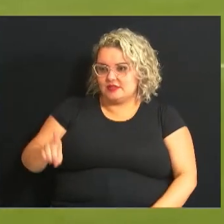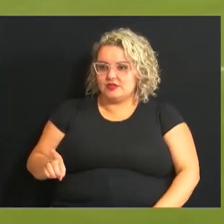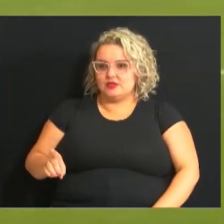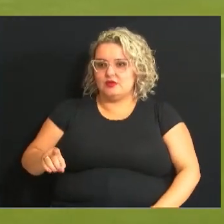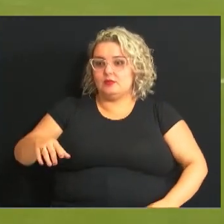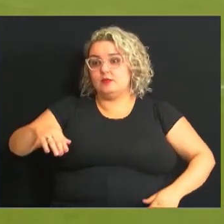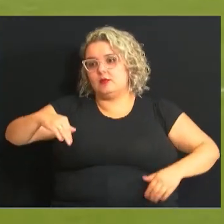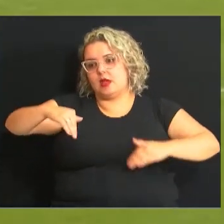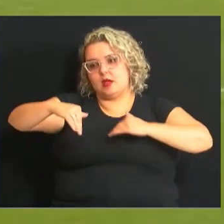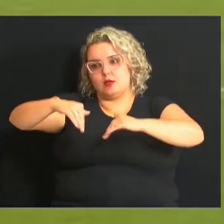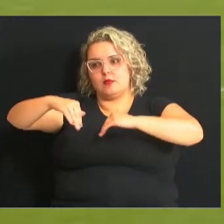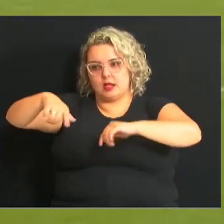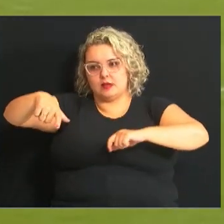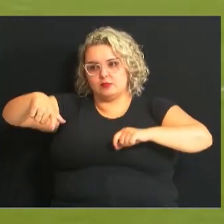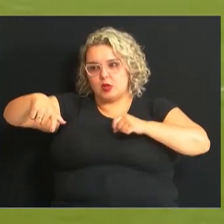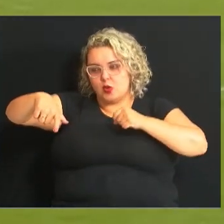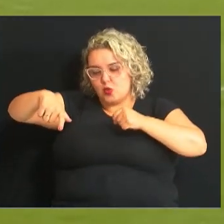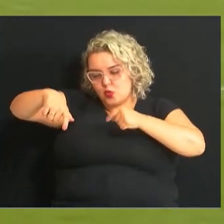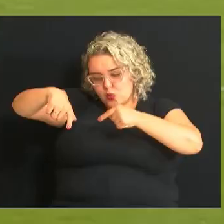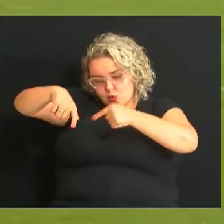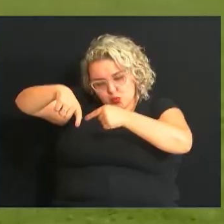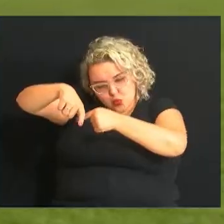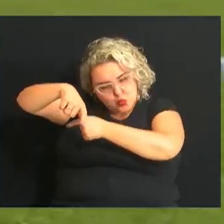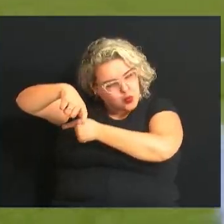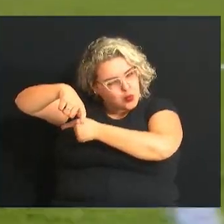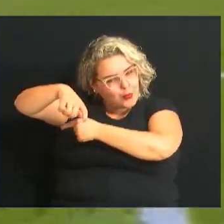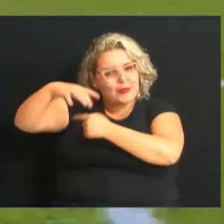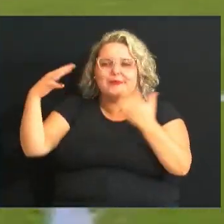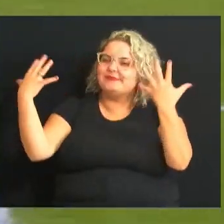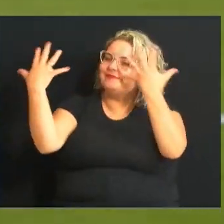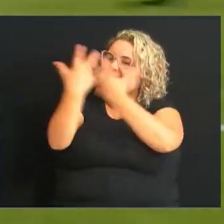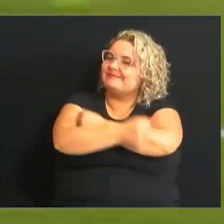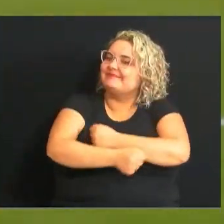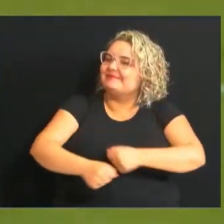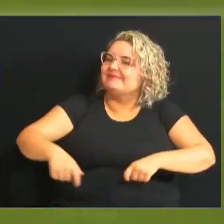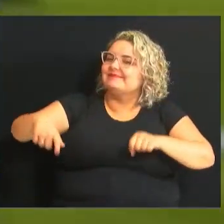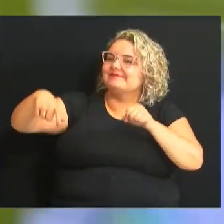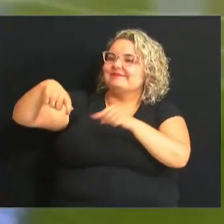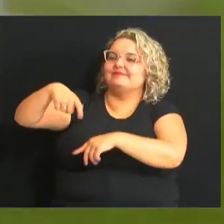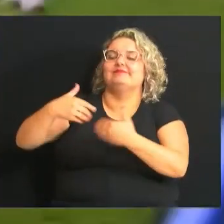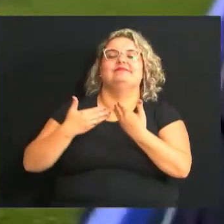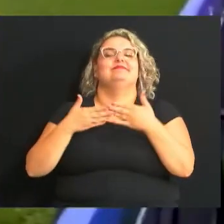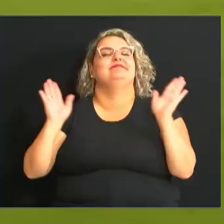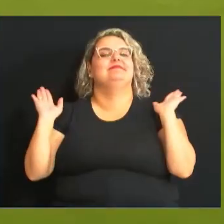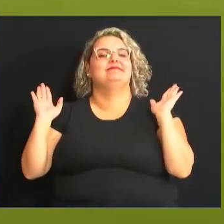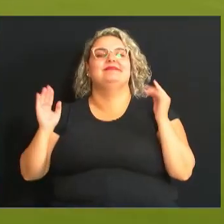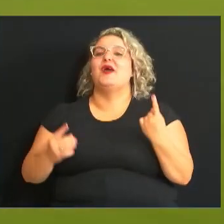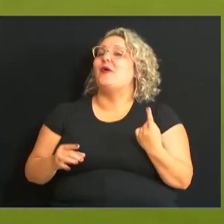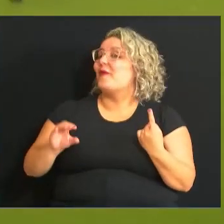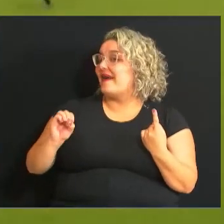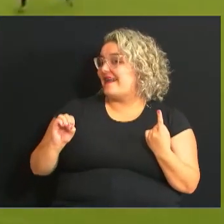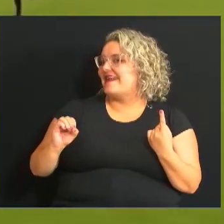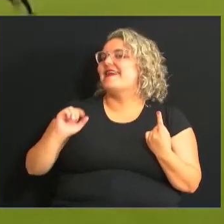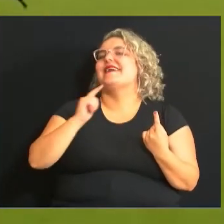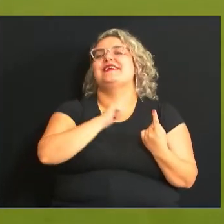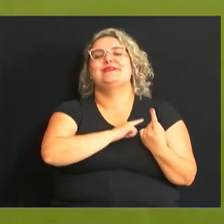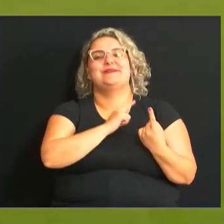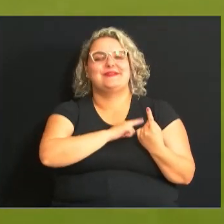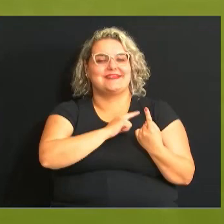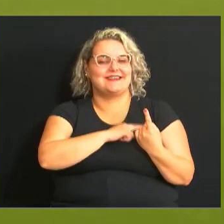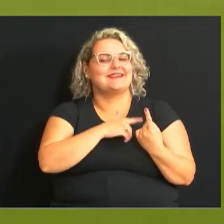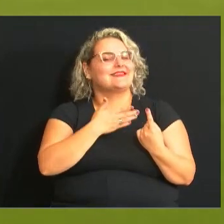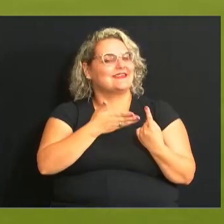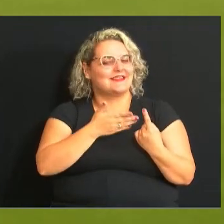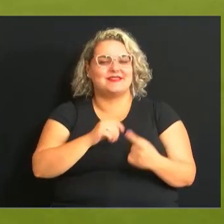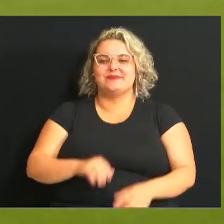e bateu no cantinho. Bonito gol e placar aberto. 1-0 Guarani. Gabriel